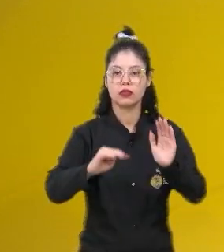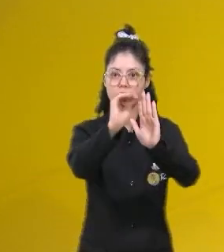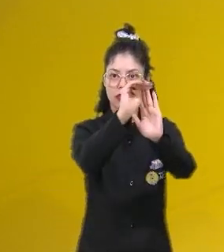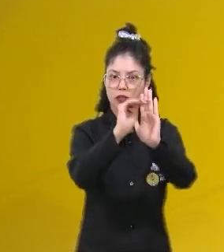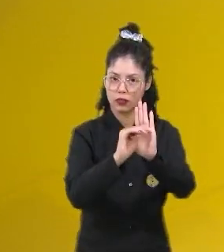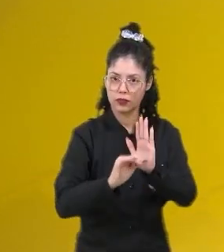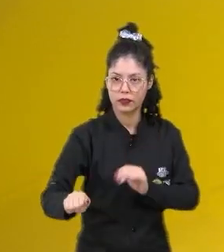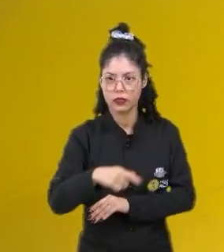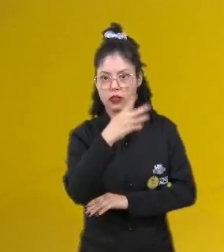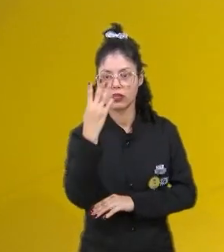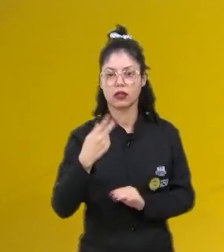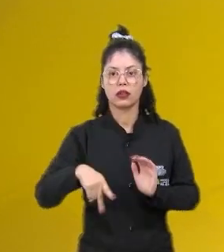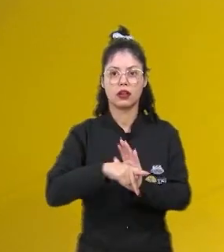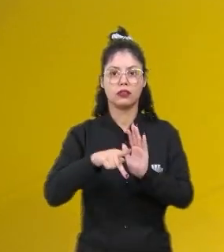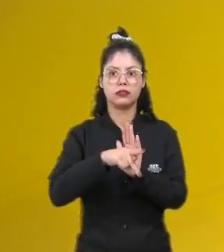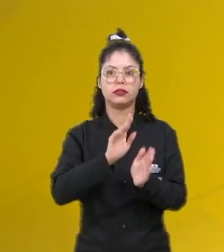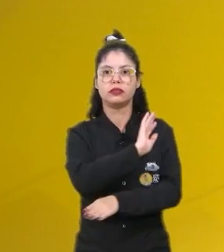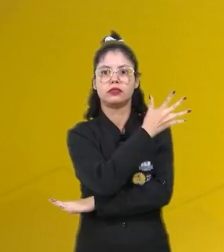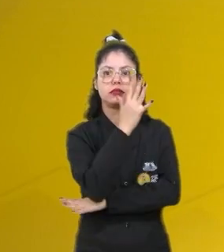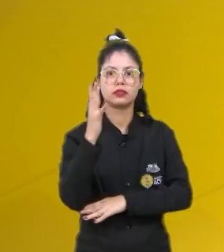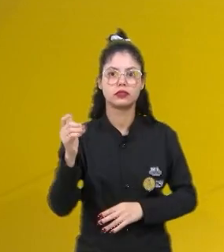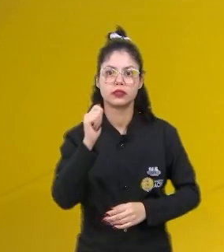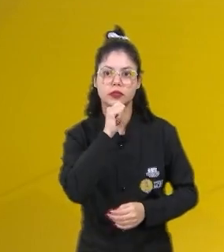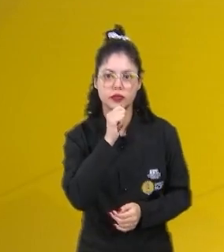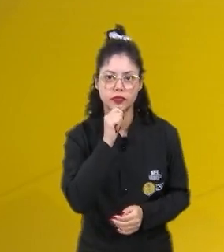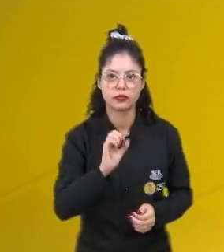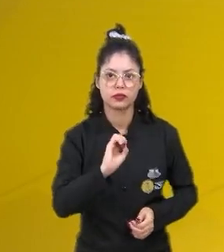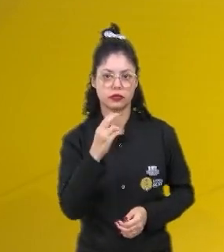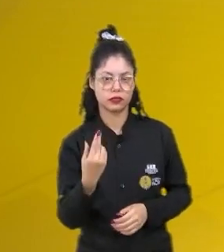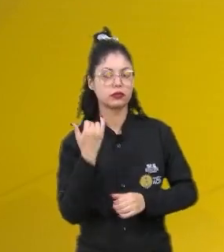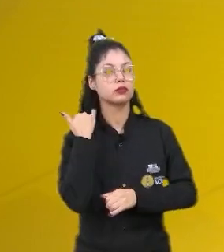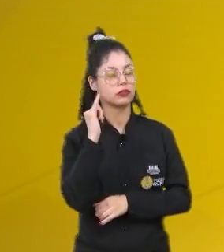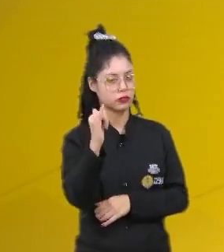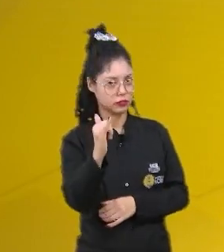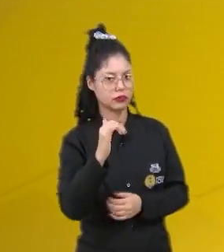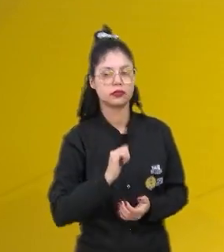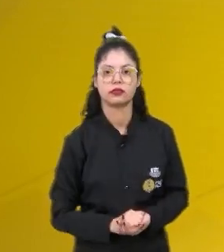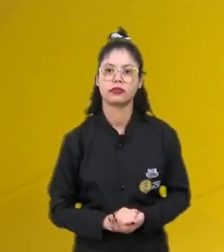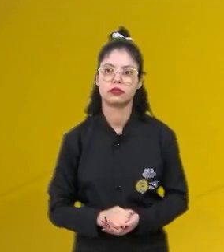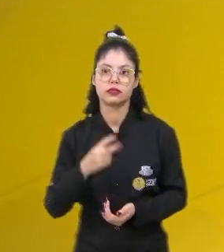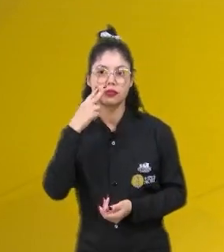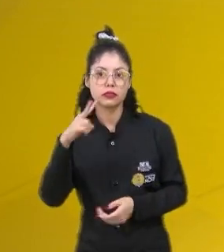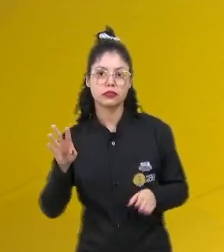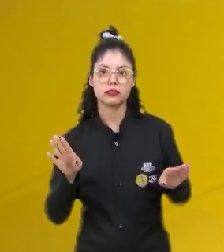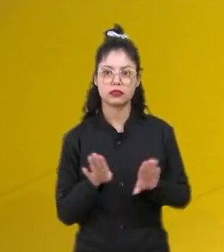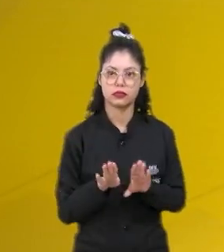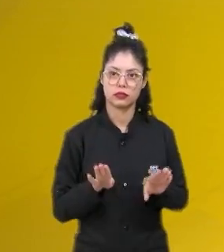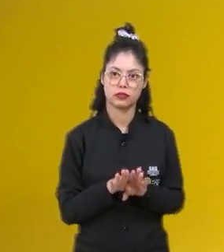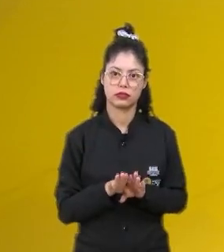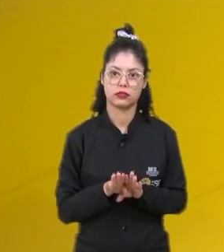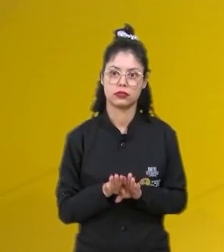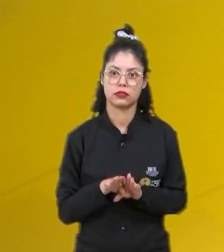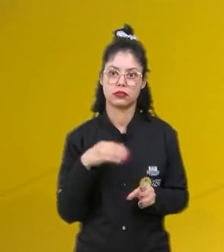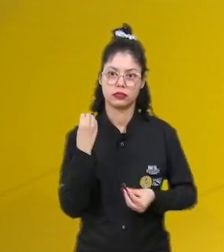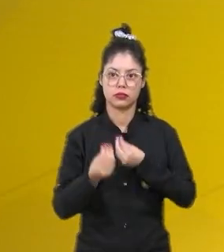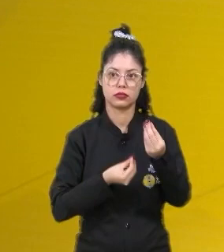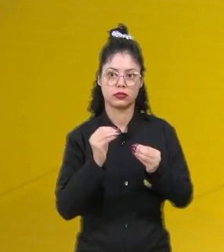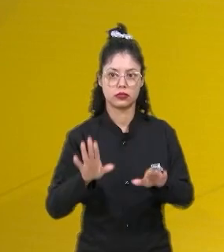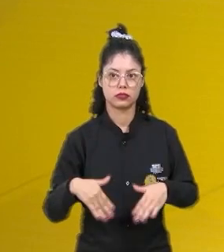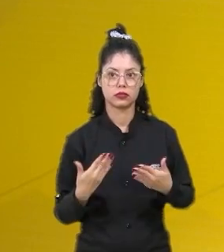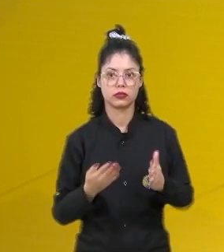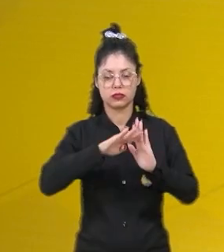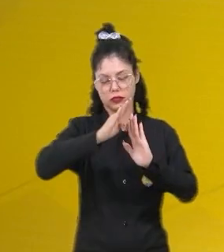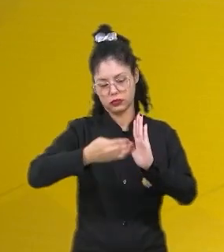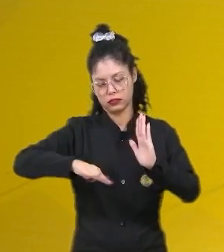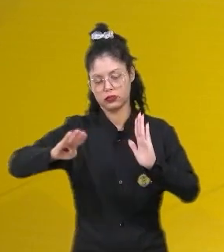classificação quanto à sua natureza, que ela pode ser mecânica ou eletromagnética. Vimos a questão do formato dos tipos de